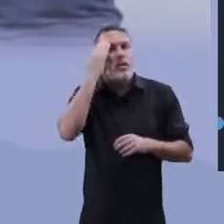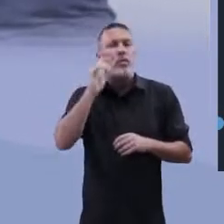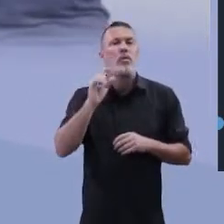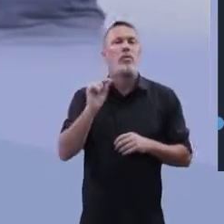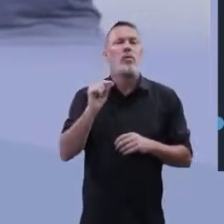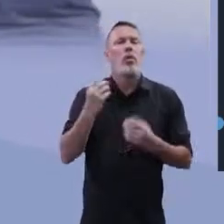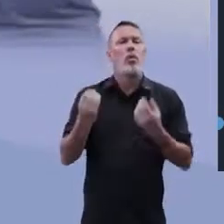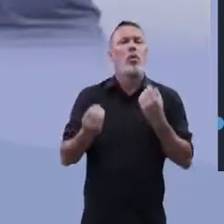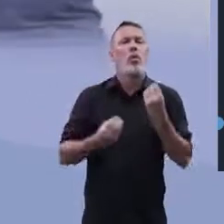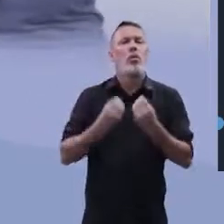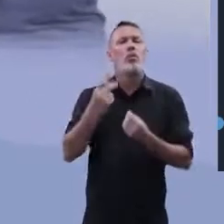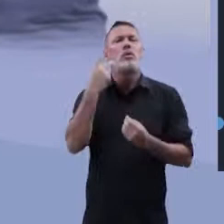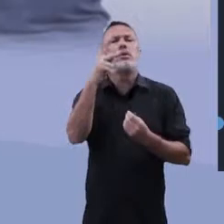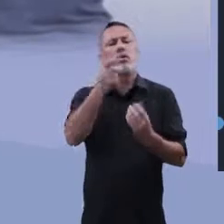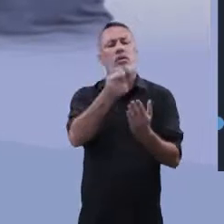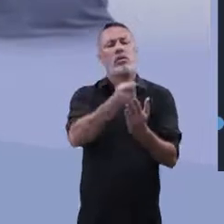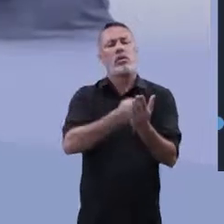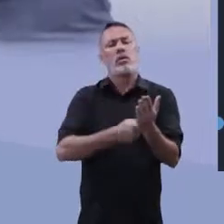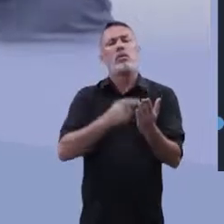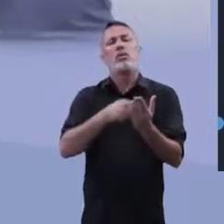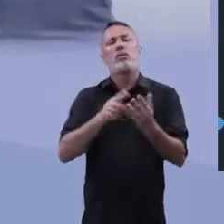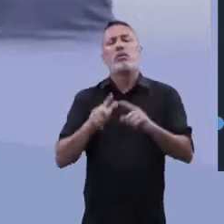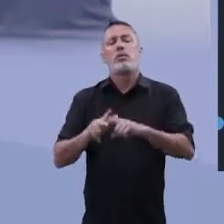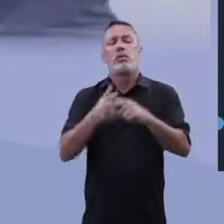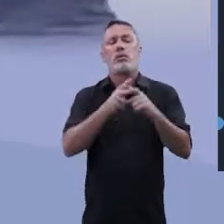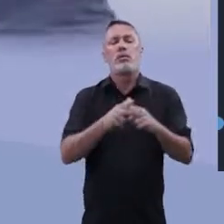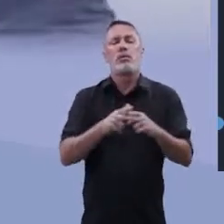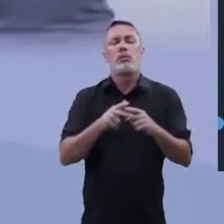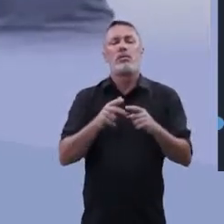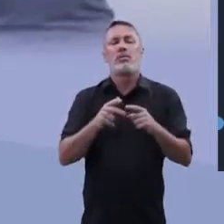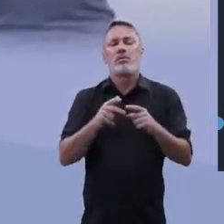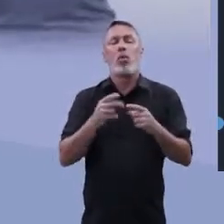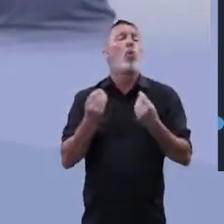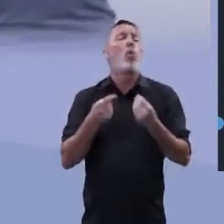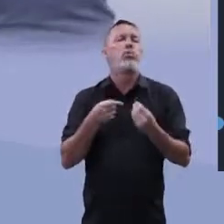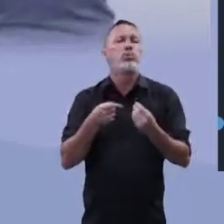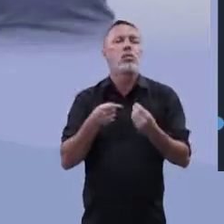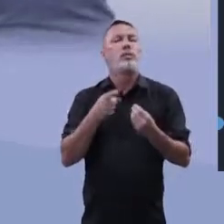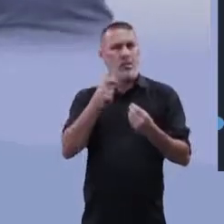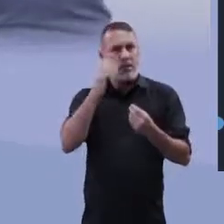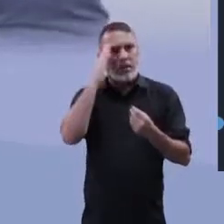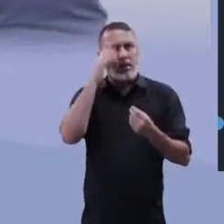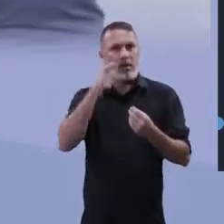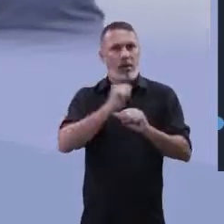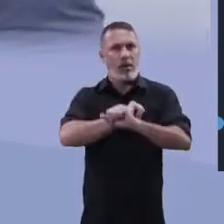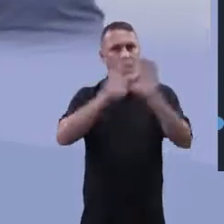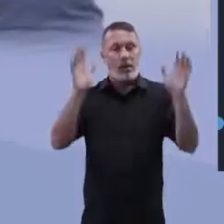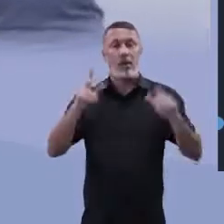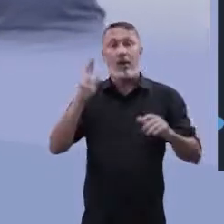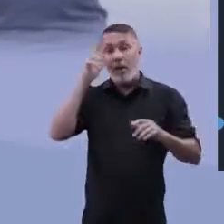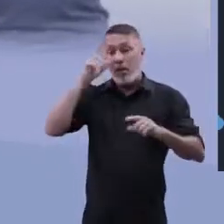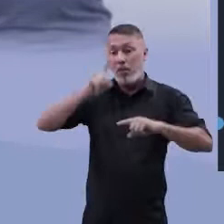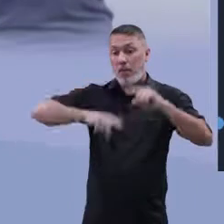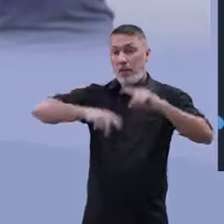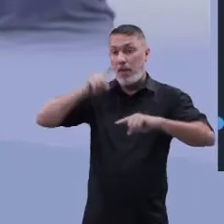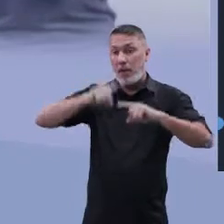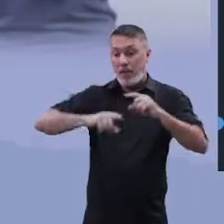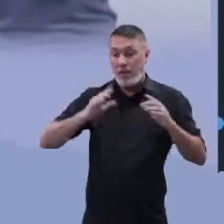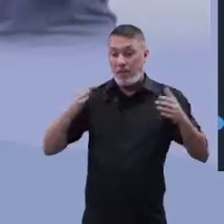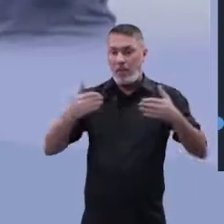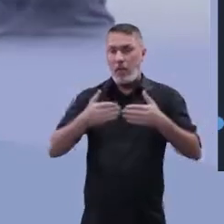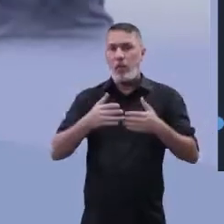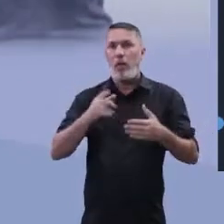você entender como que a sua redação ela é corrigida. Vale lembrar que esse material que eu estou trabalhando com vocês não